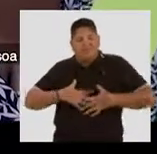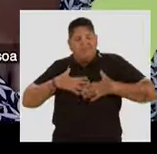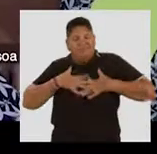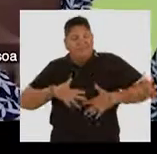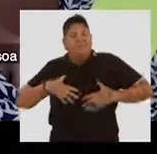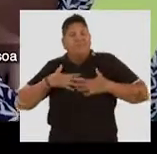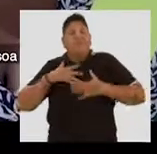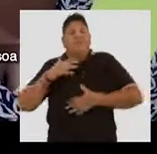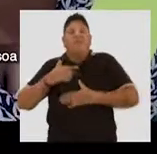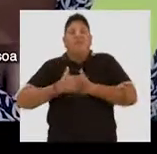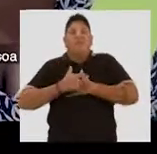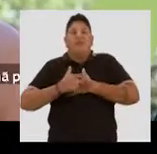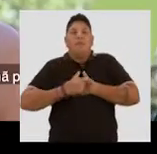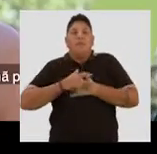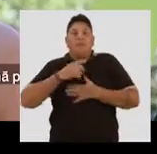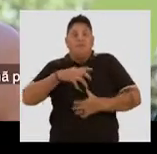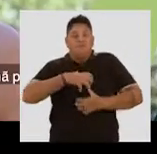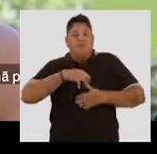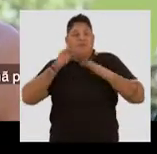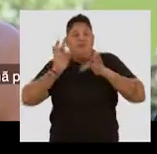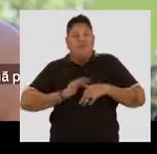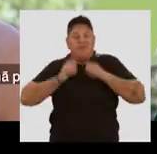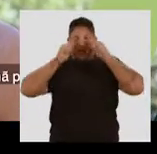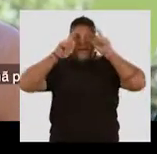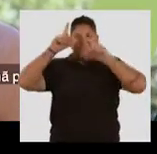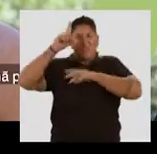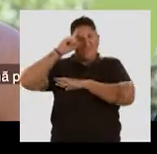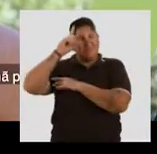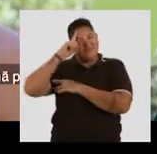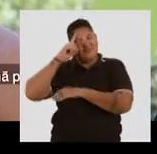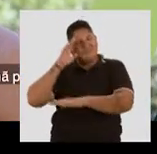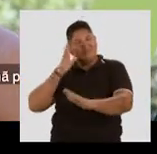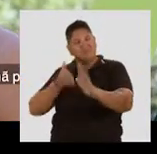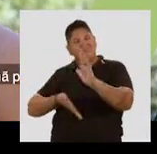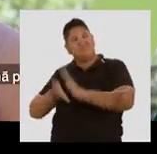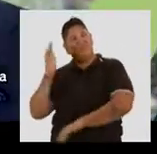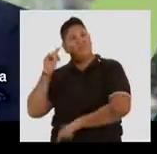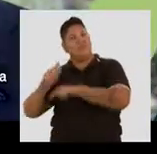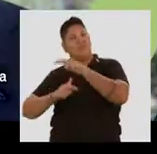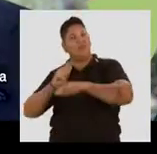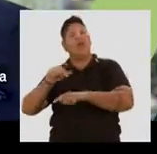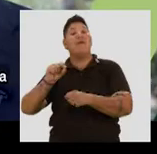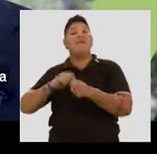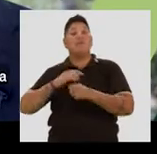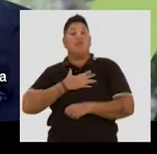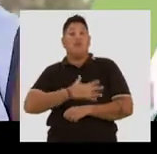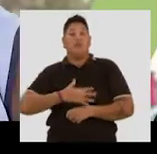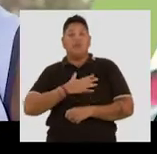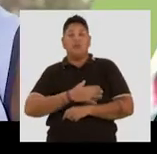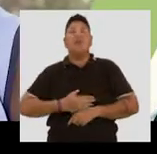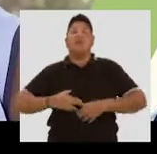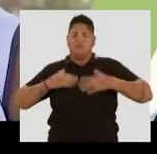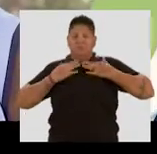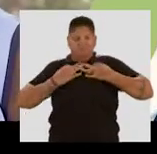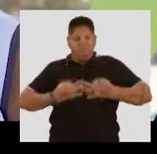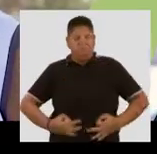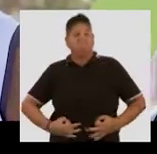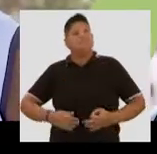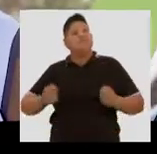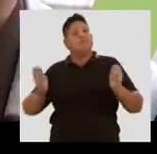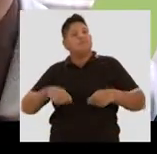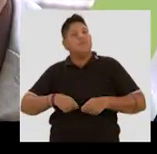fica satisfeita no que ela faz e me deixa feliz em acordar todo dia de manhã para ir. É você fazer o que gosta. Dignidade